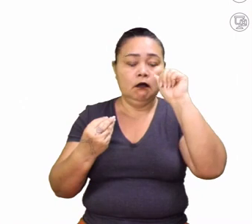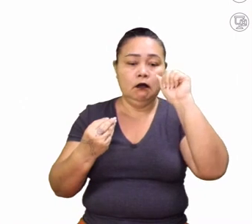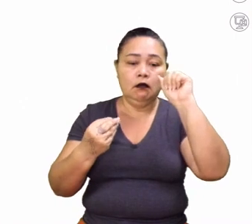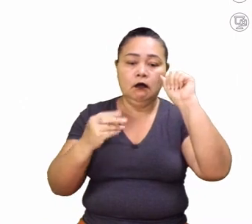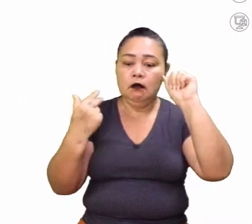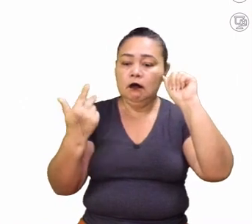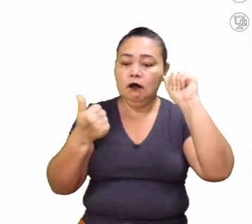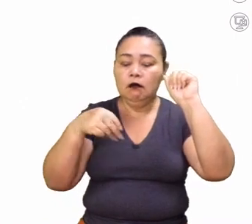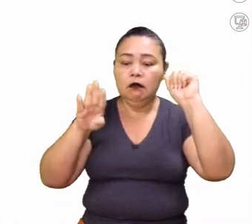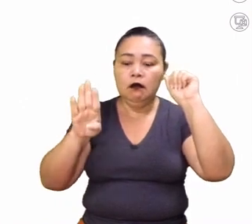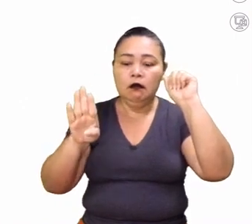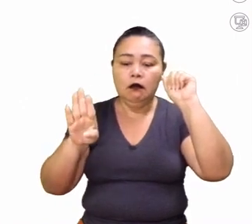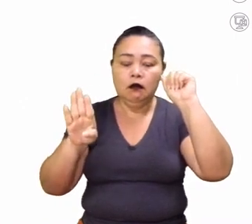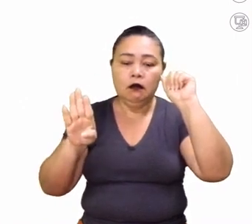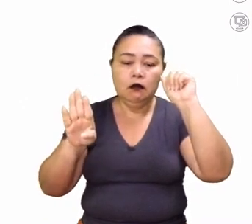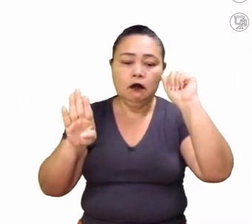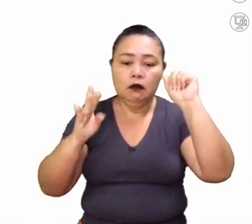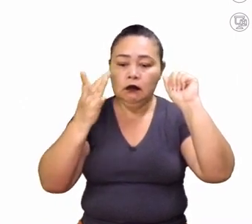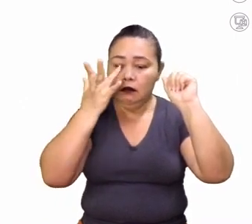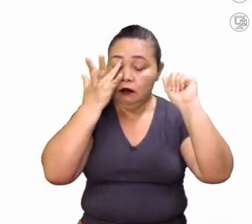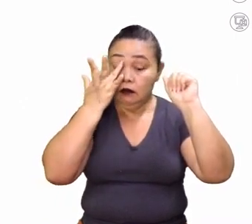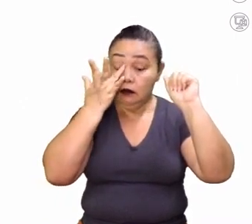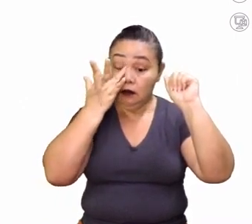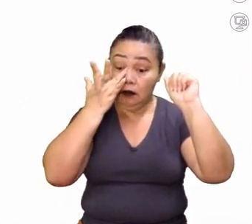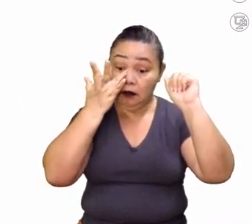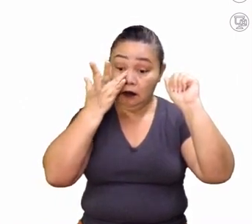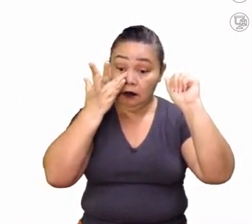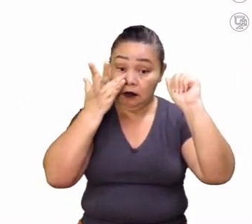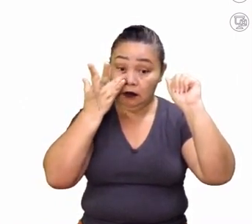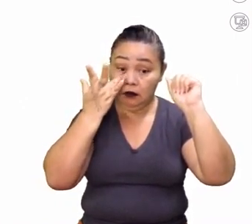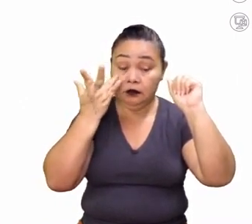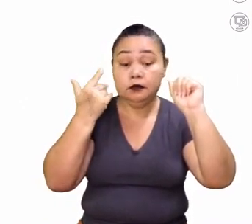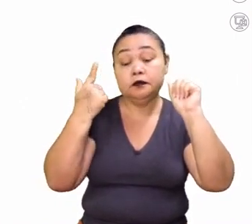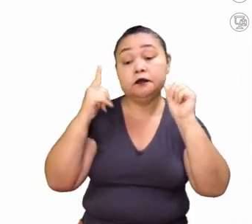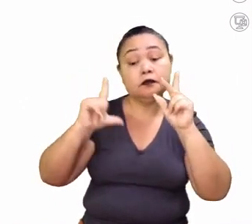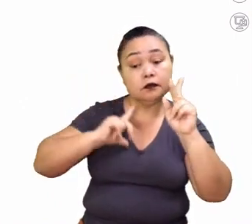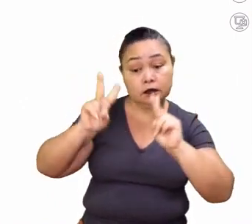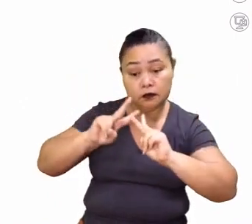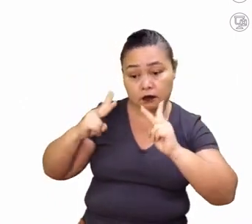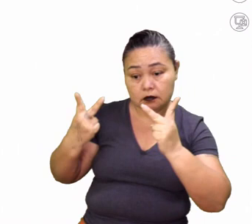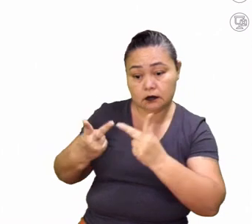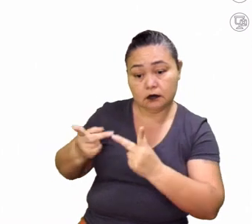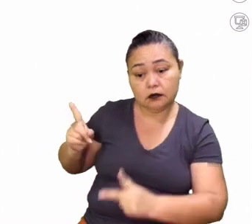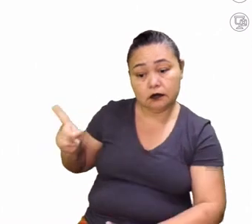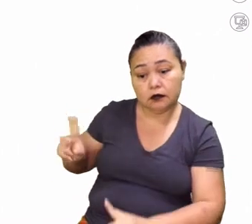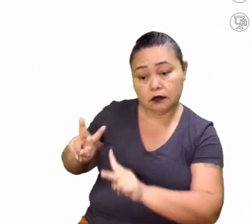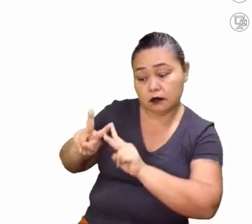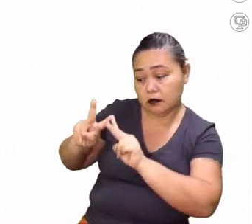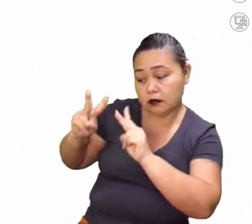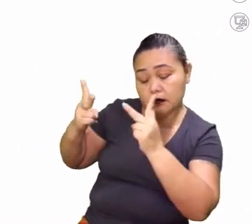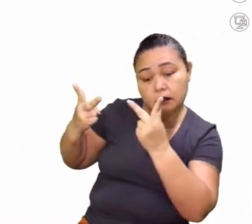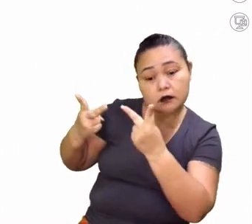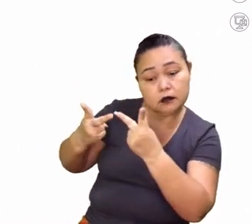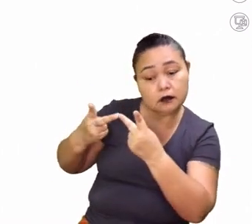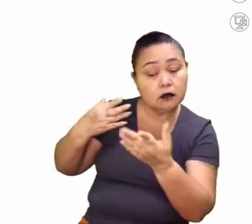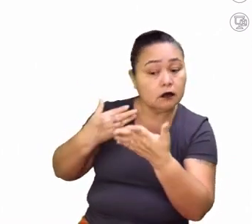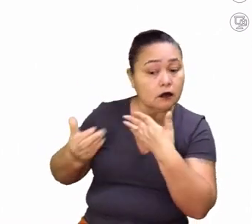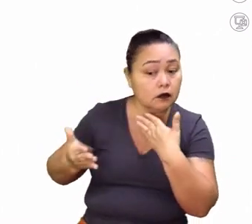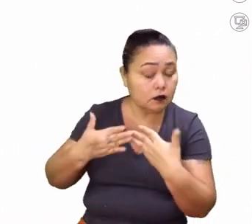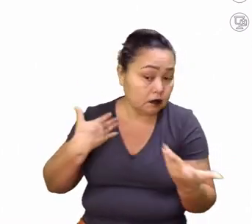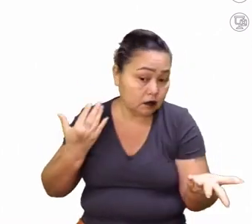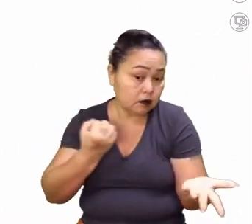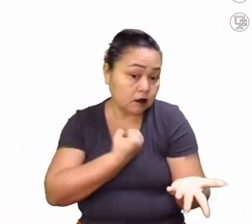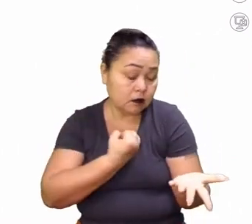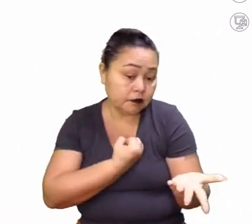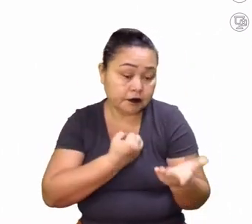igual a temperatura aqui no ponto b Por que expansão porque aqui eu tinha um volume qualquer e aqui com certeza